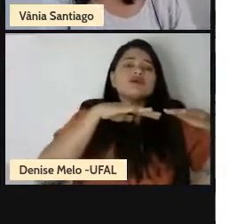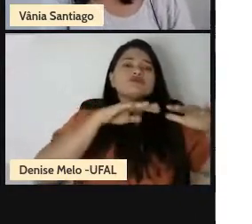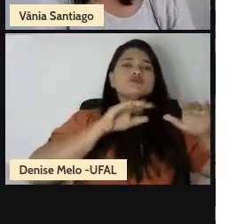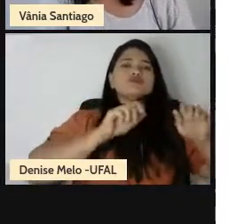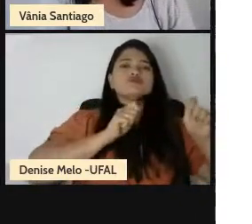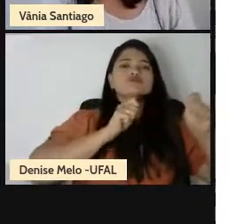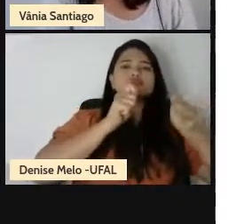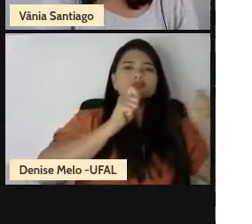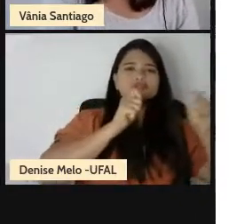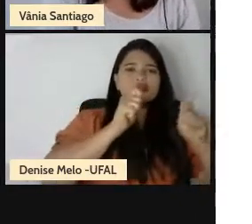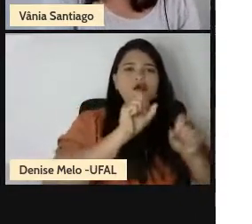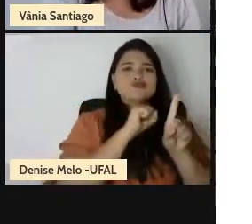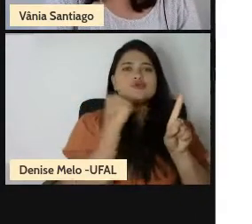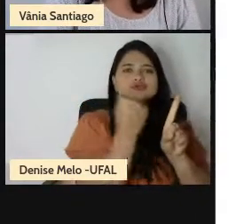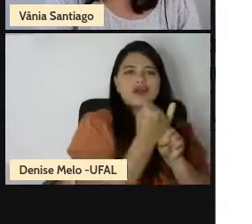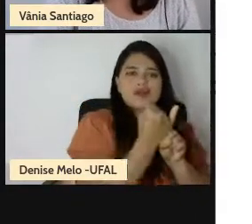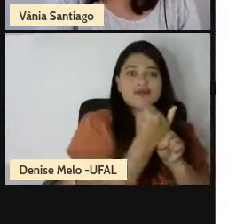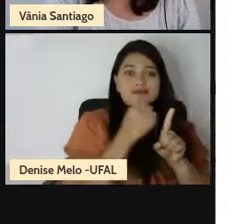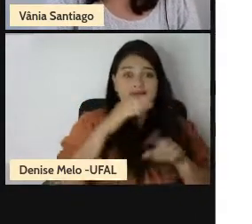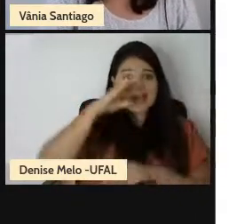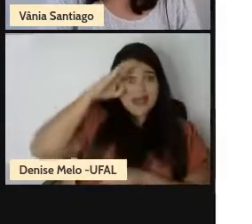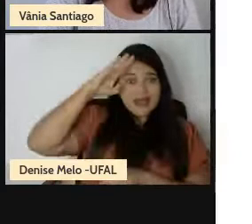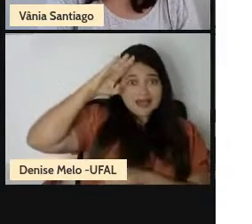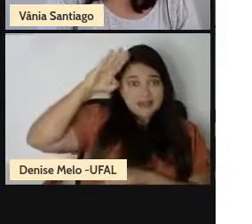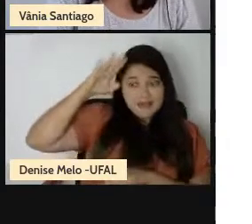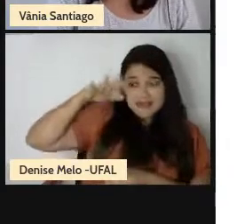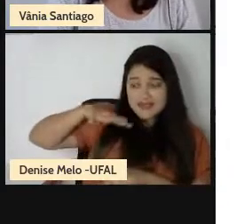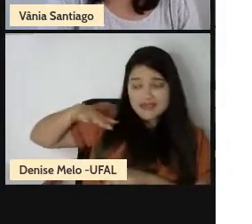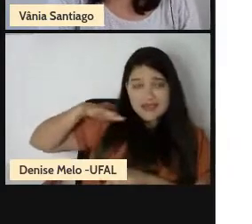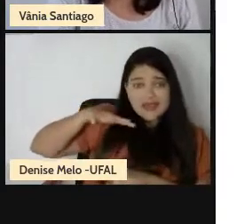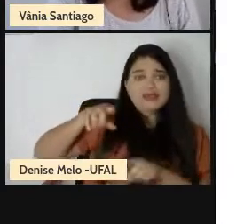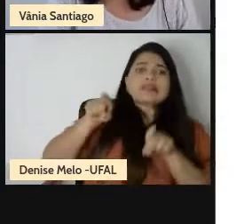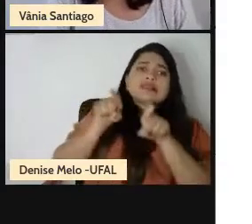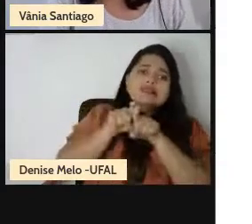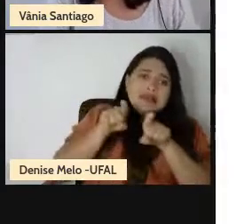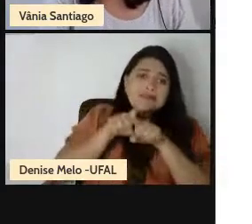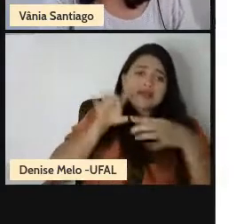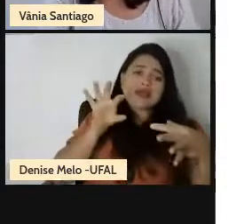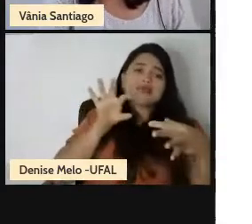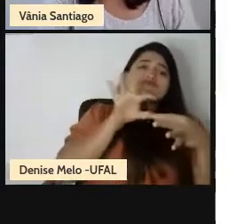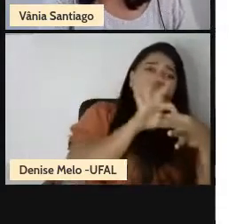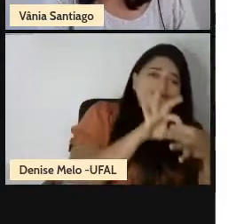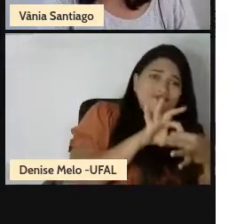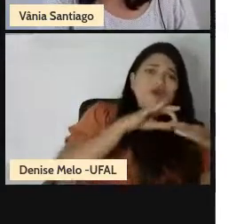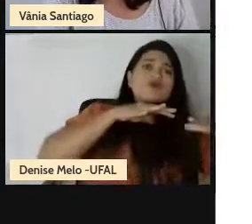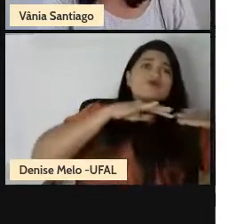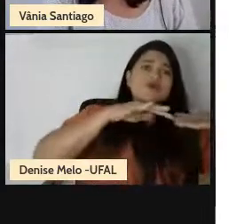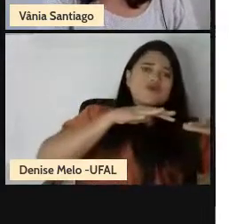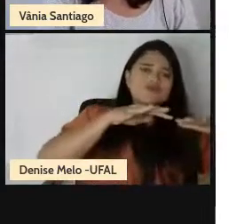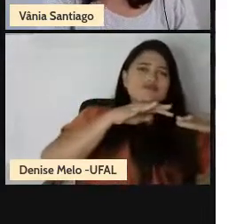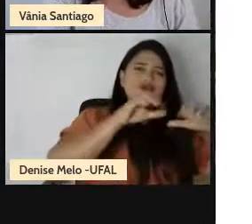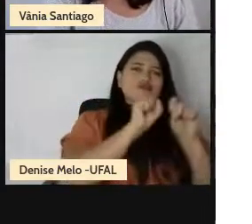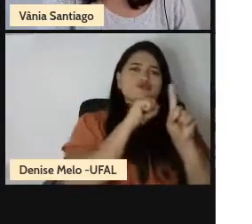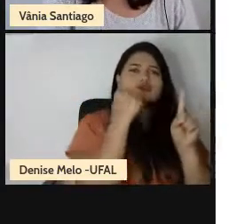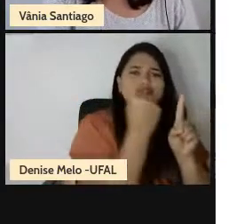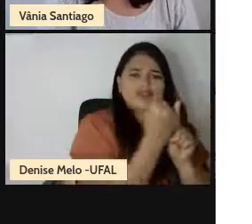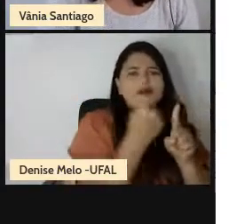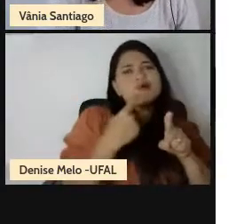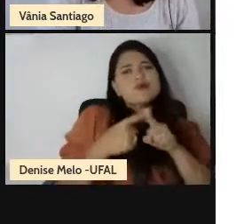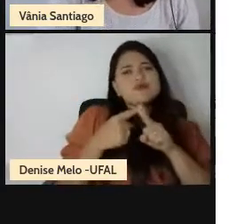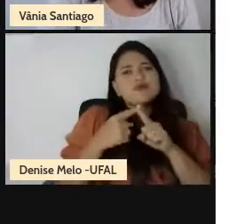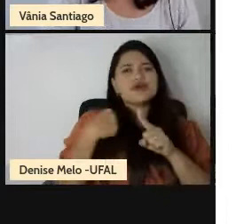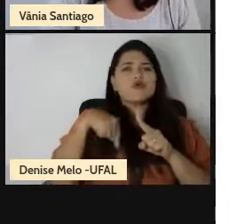esfera acadêmica também está interligada com os movimentos sociais, porque o que se pesquisa na academia tem a ver com o que